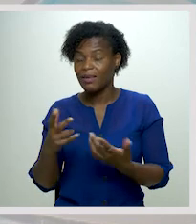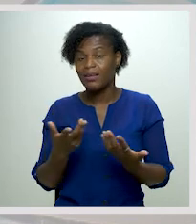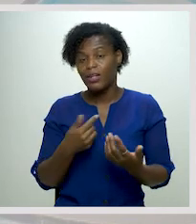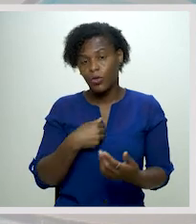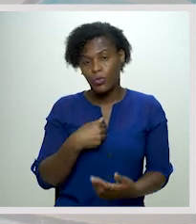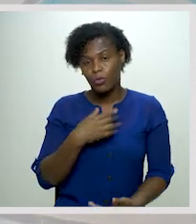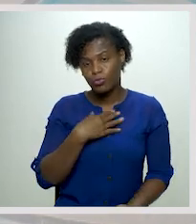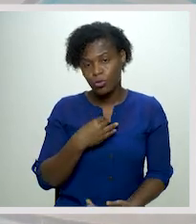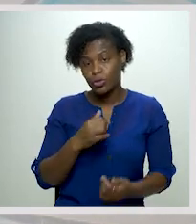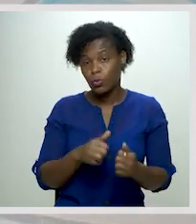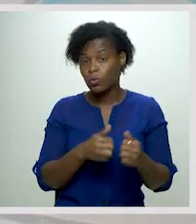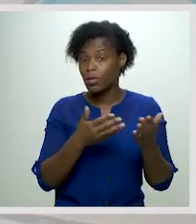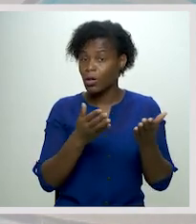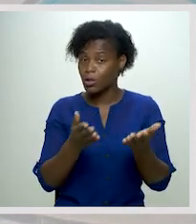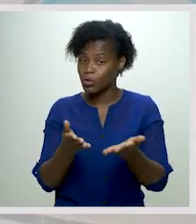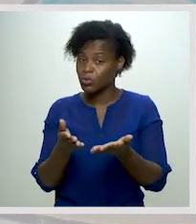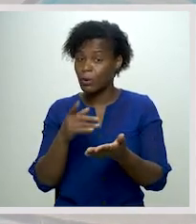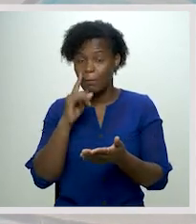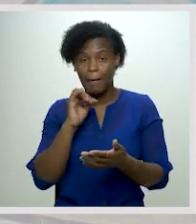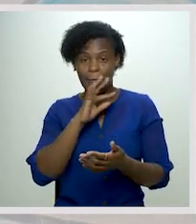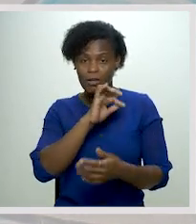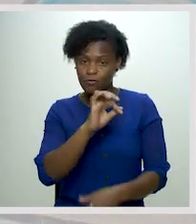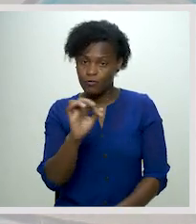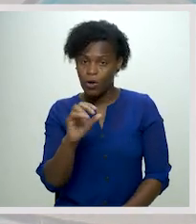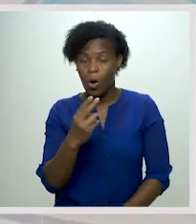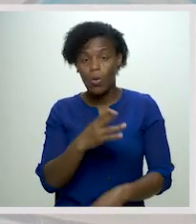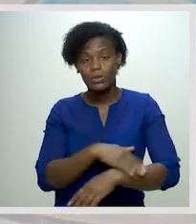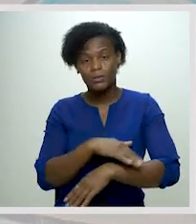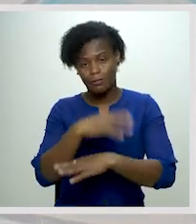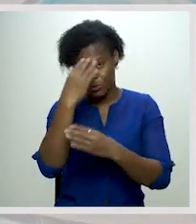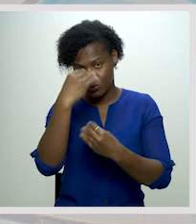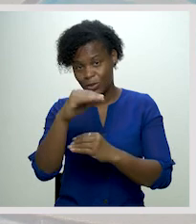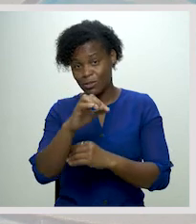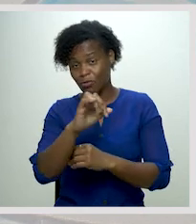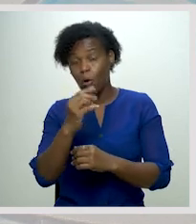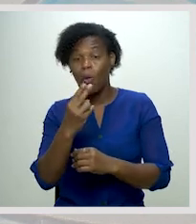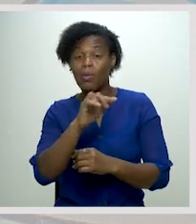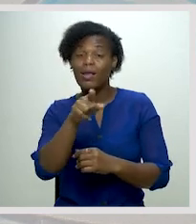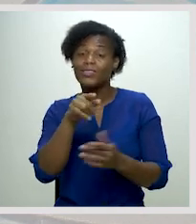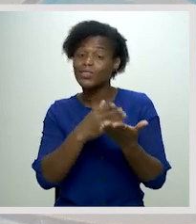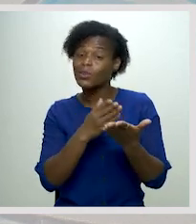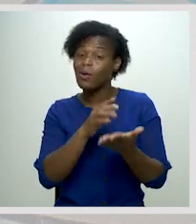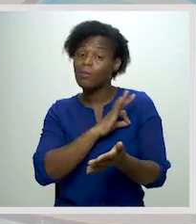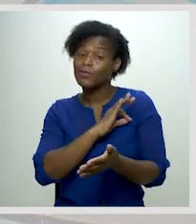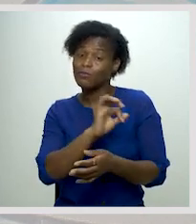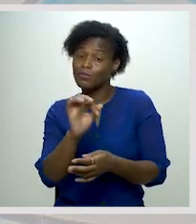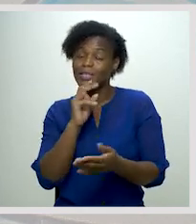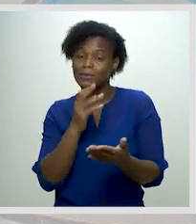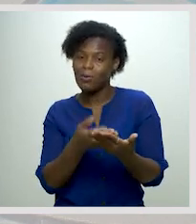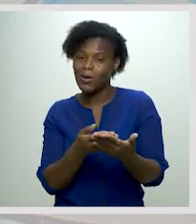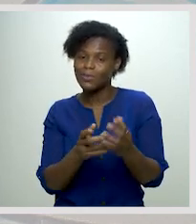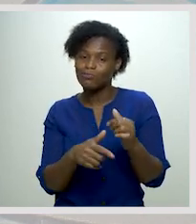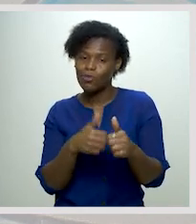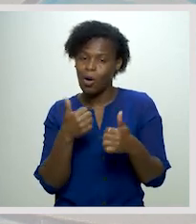né? Gostaria, com a ajuda dos vossos pais ou encarregado de educação ou do teu professor na escola, ter